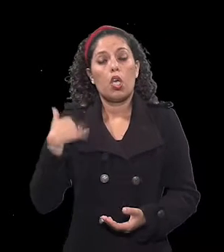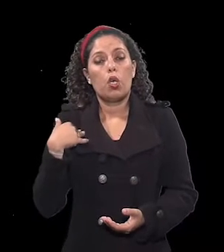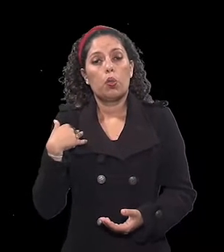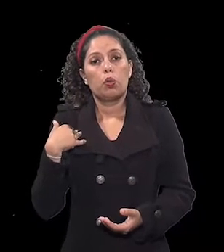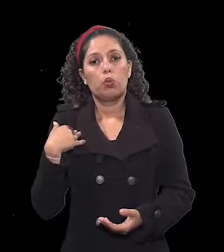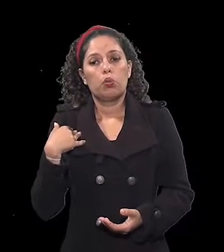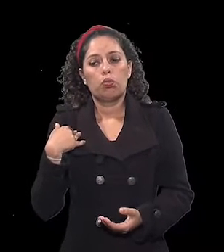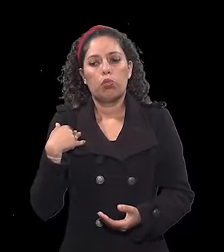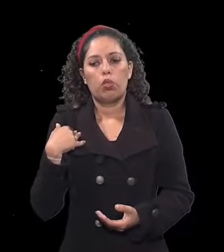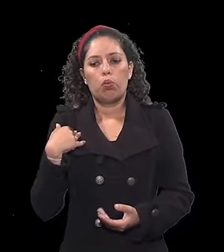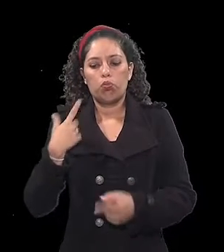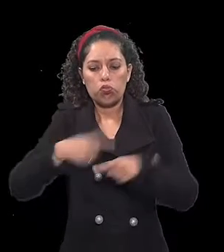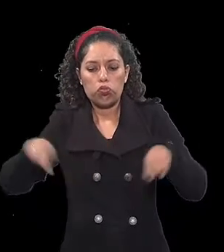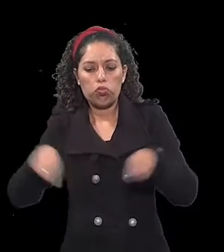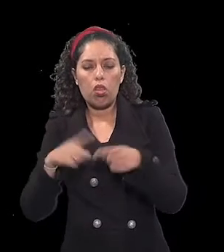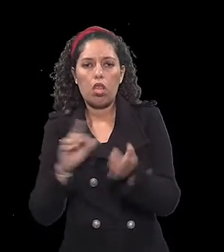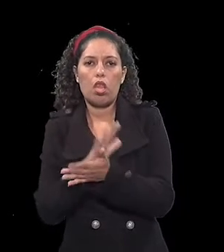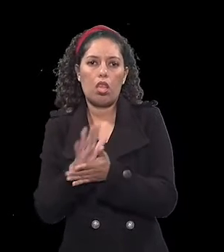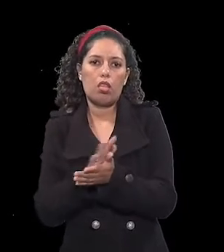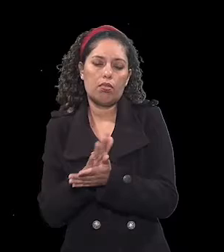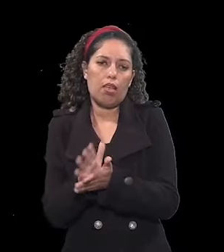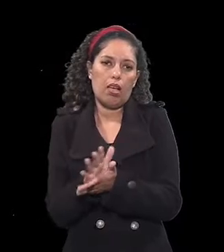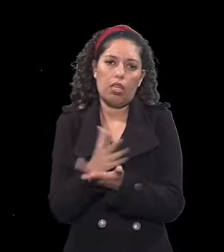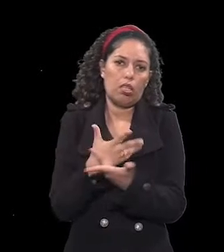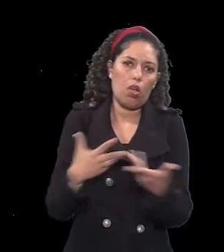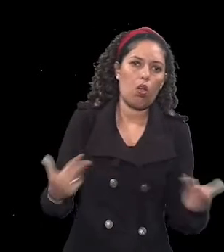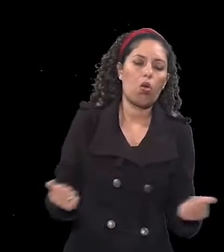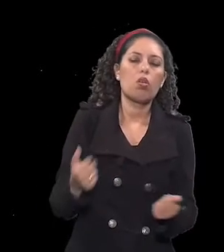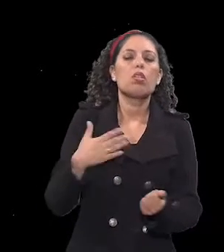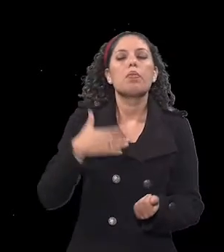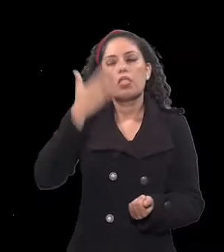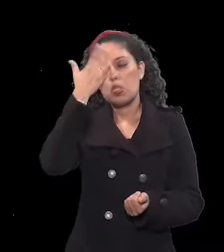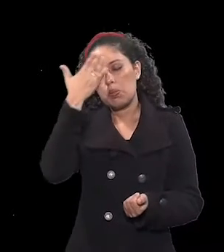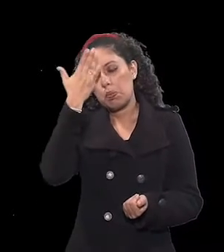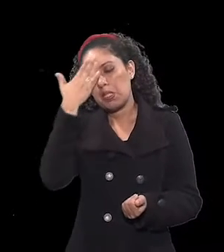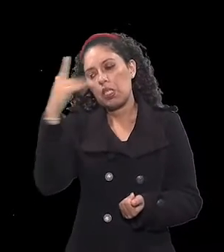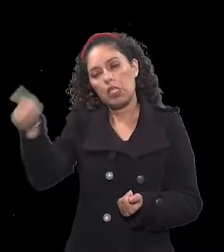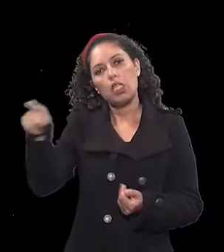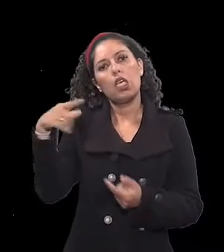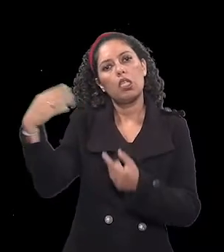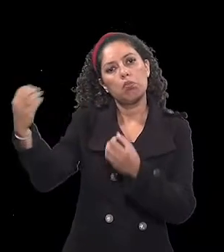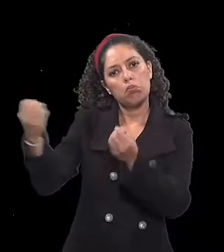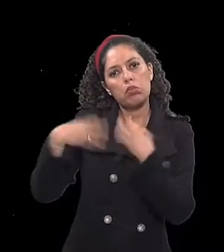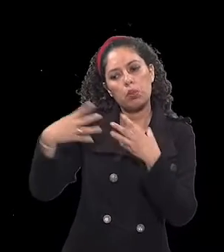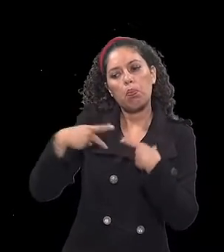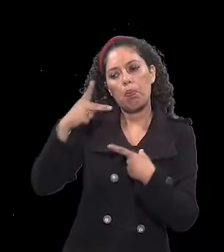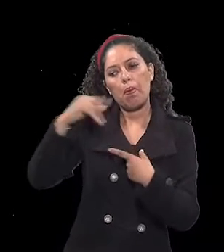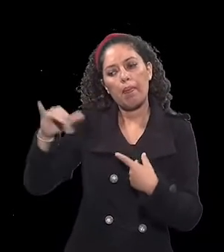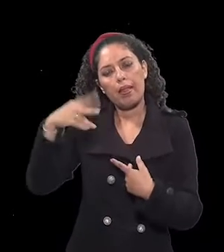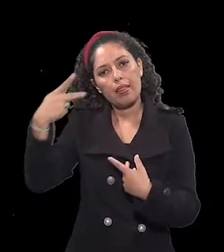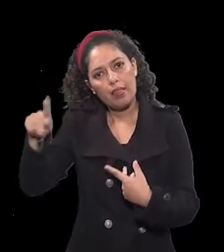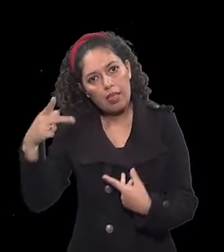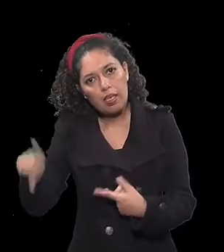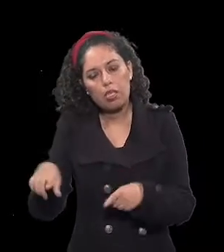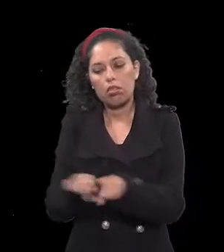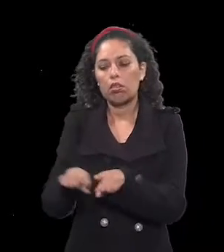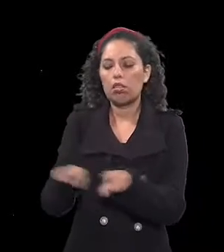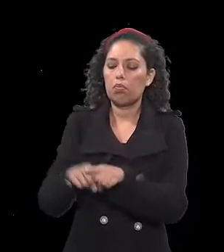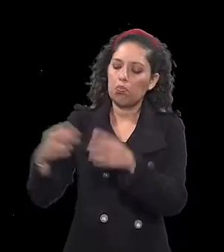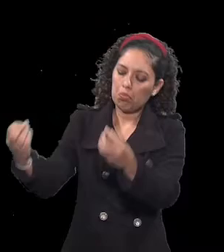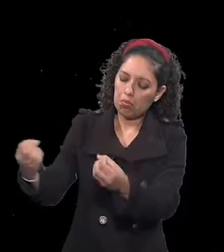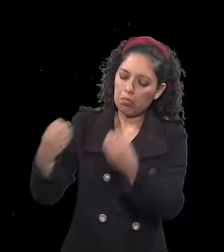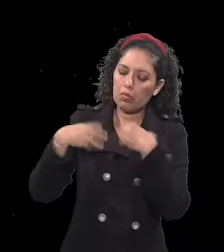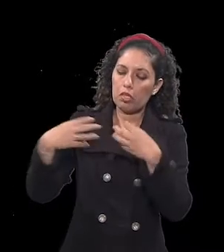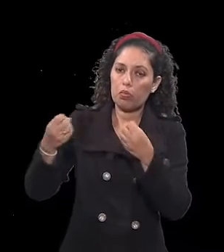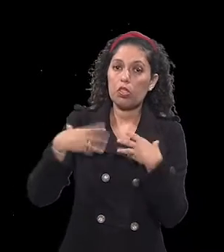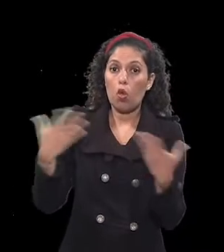hoje eu não toque, né, algum instrumento assim, eu tenho certeza que as influências dele, né, que o pai passou para ele, né,